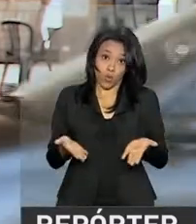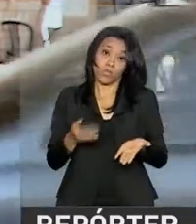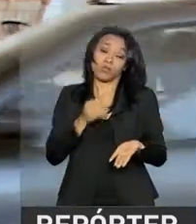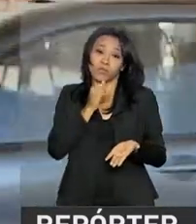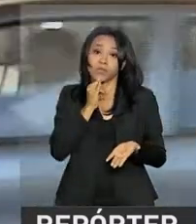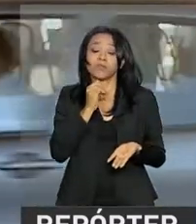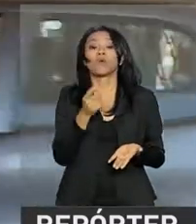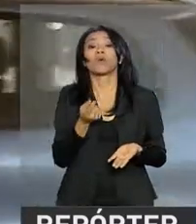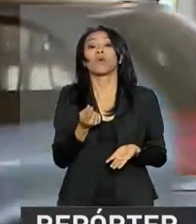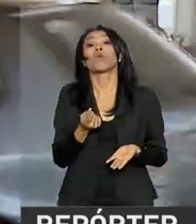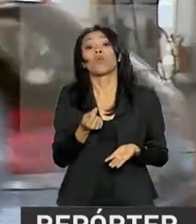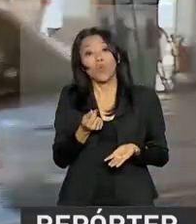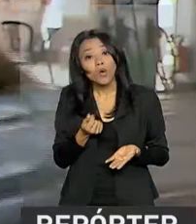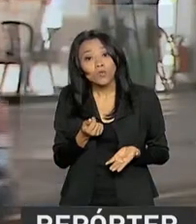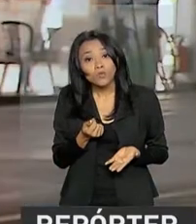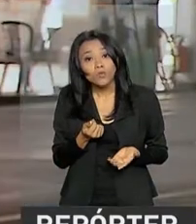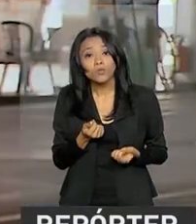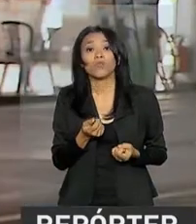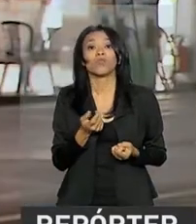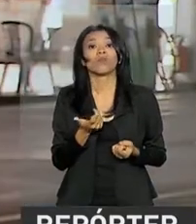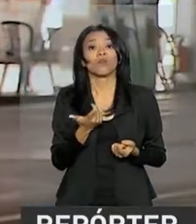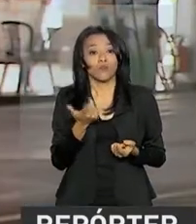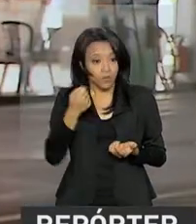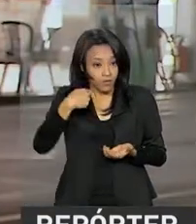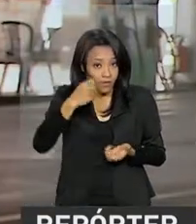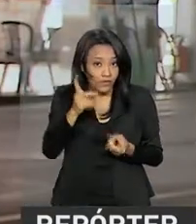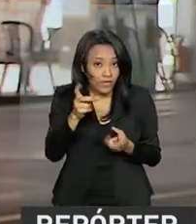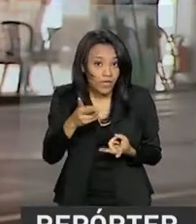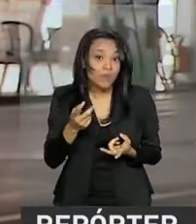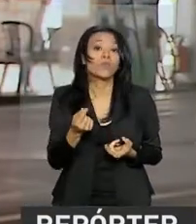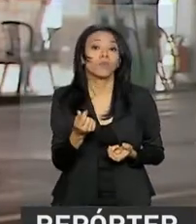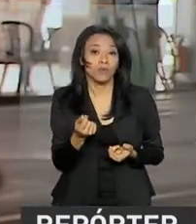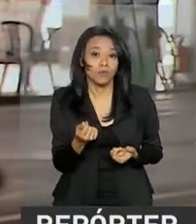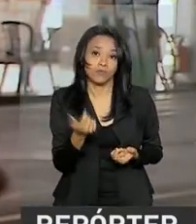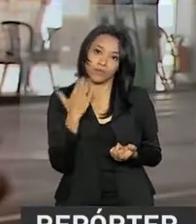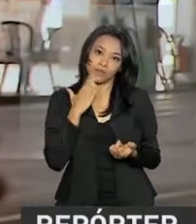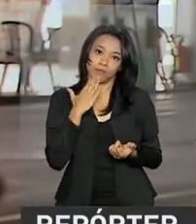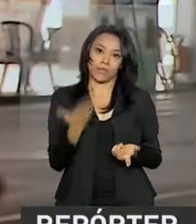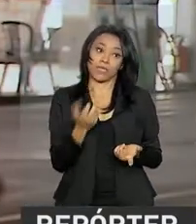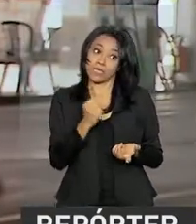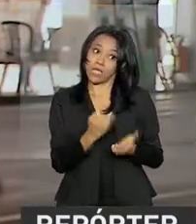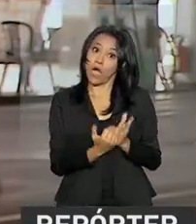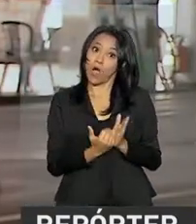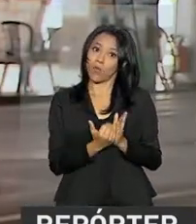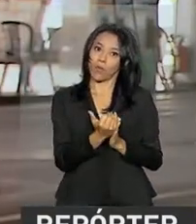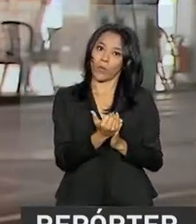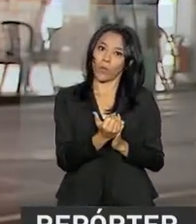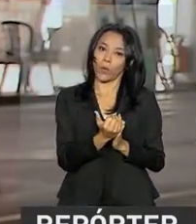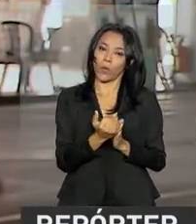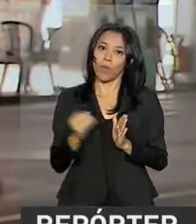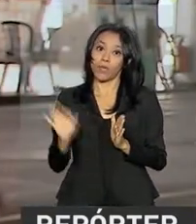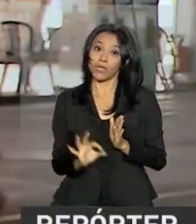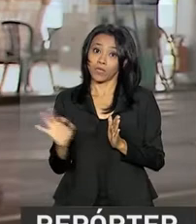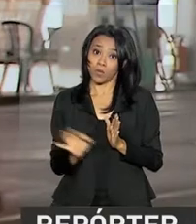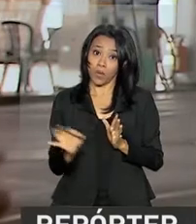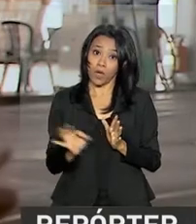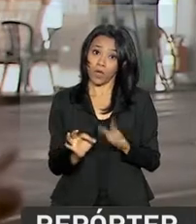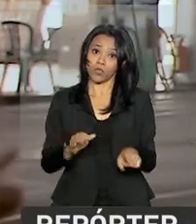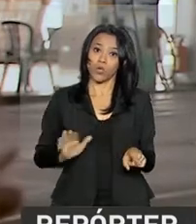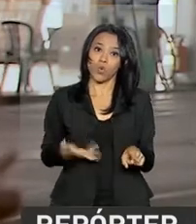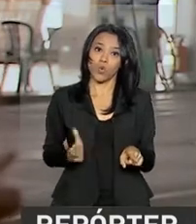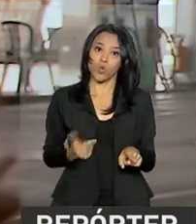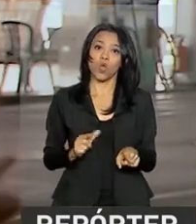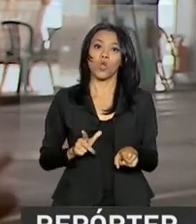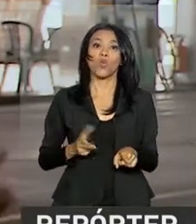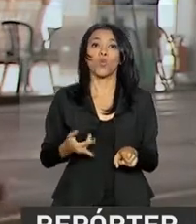exemplo, quanto que ele comprou o combustível hoje e por quanto ele está vendendo o combustível hoje. Se ele aumentou o percentual de margem de lucro dele